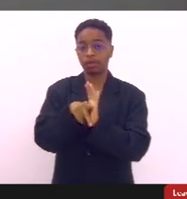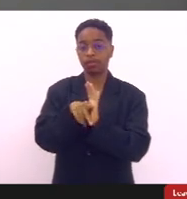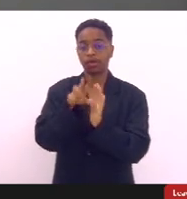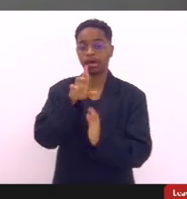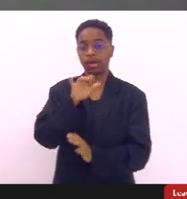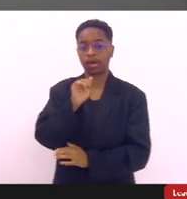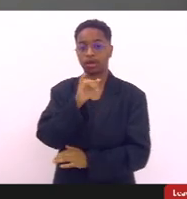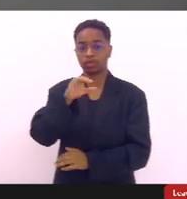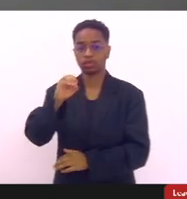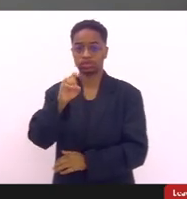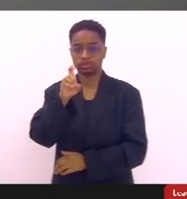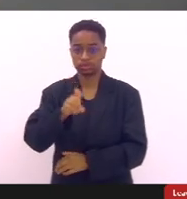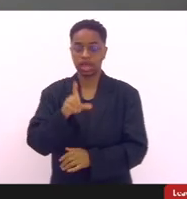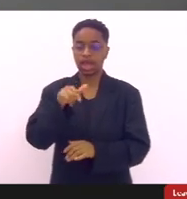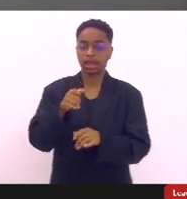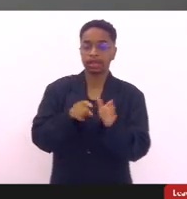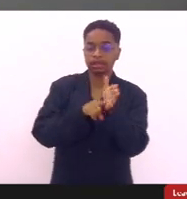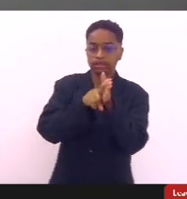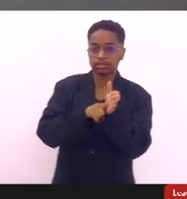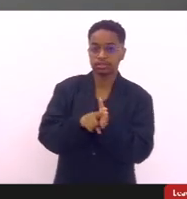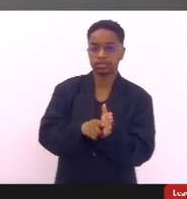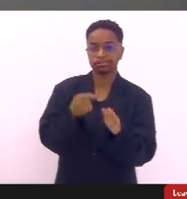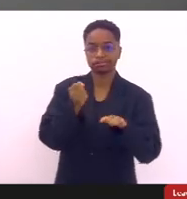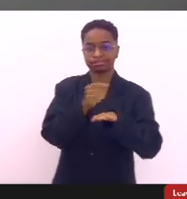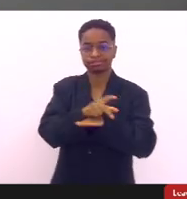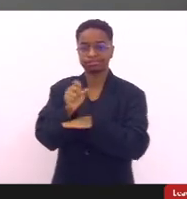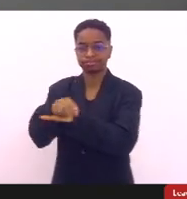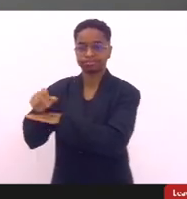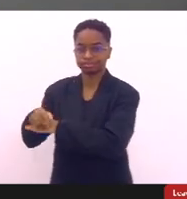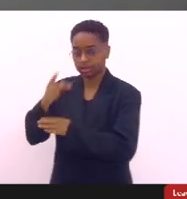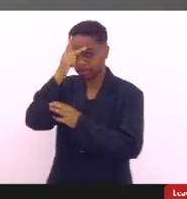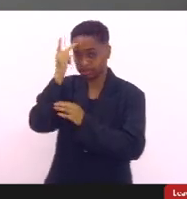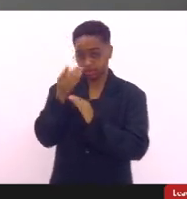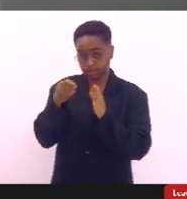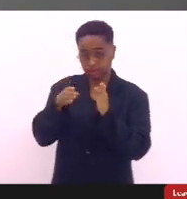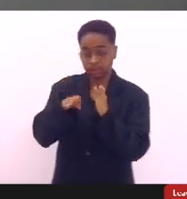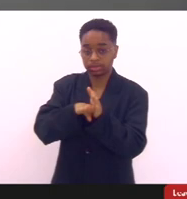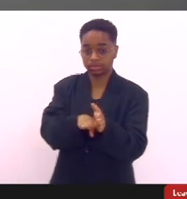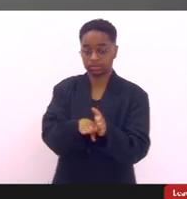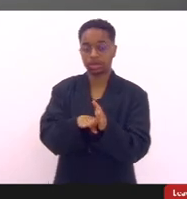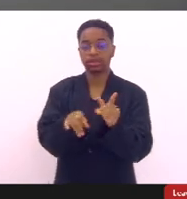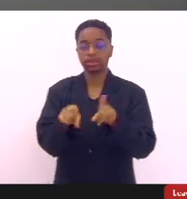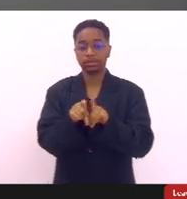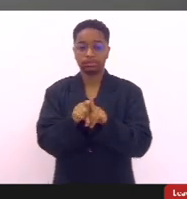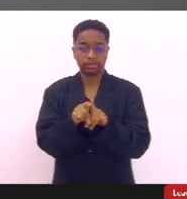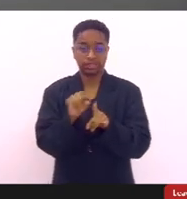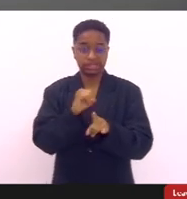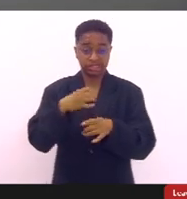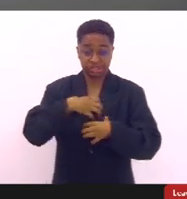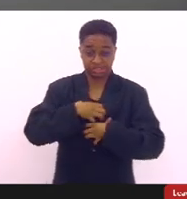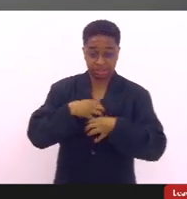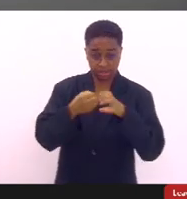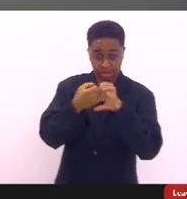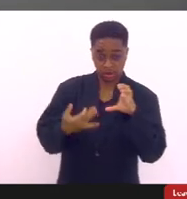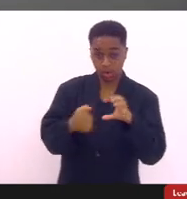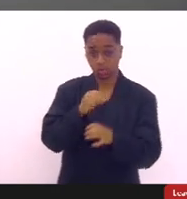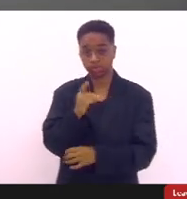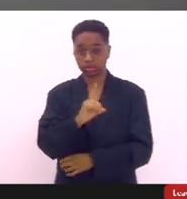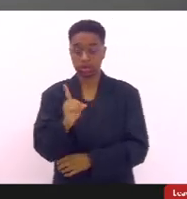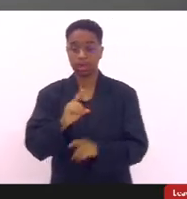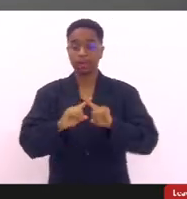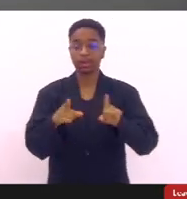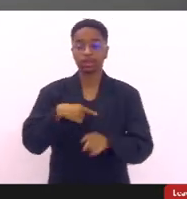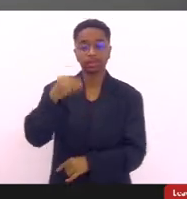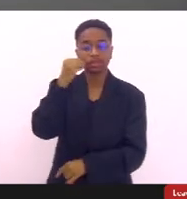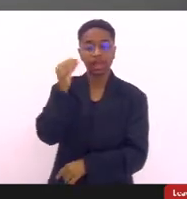o exame sistemático de ingresso. Todos os ingressos passam pelo raio-x, independente deles terem sintomas ou não. Eles fazem o